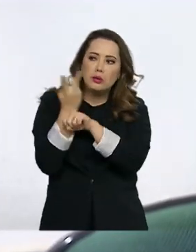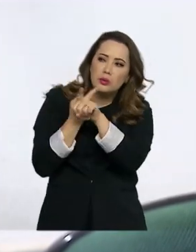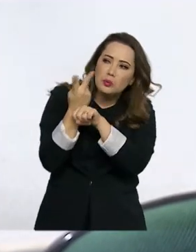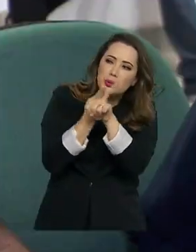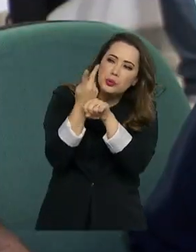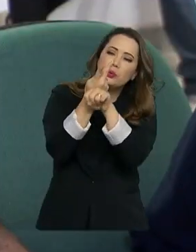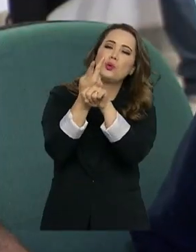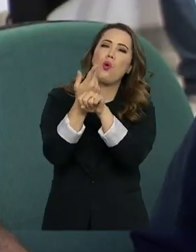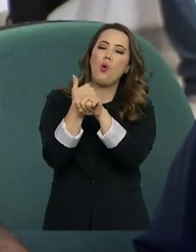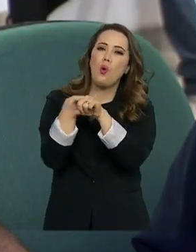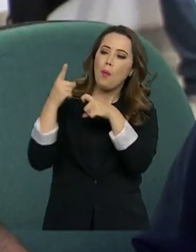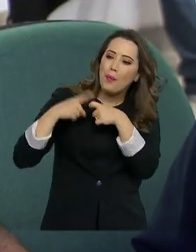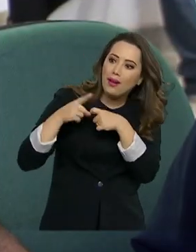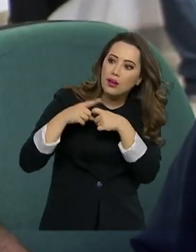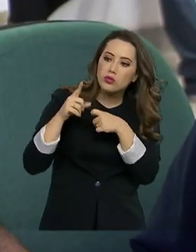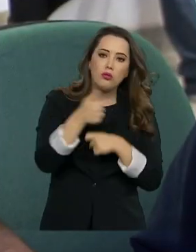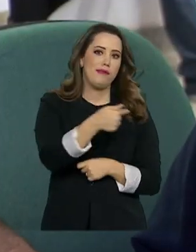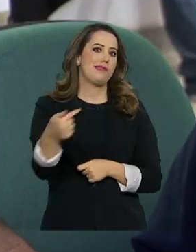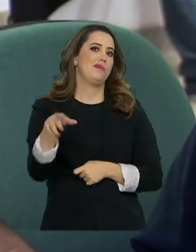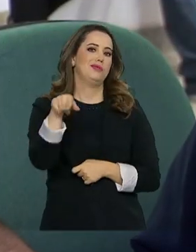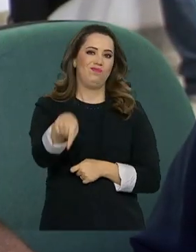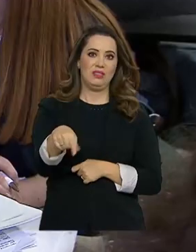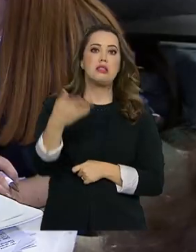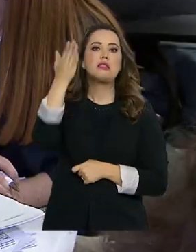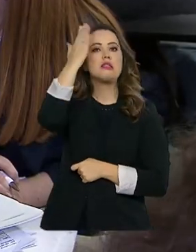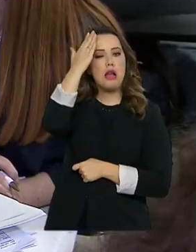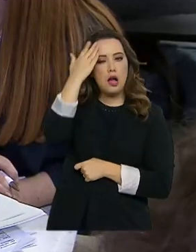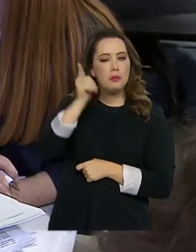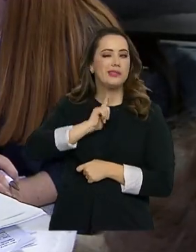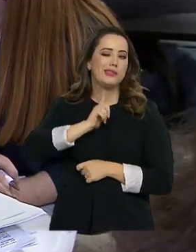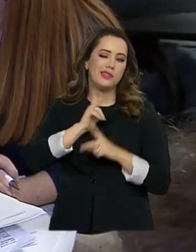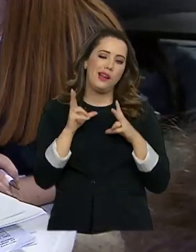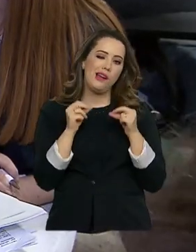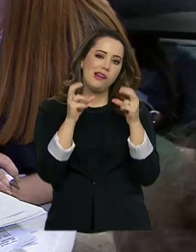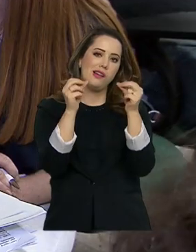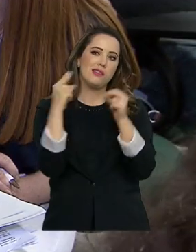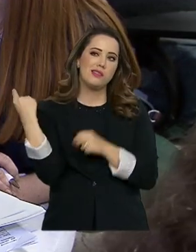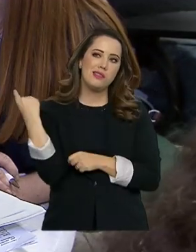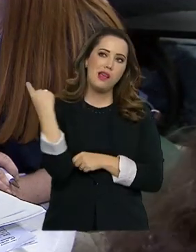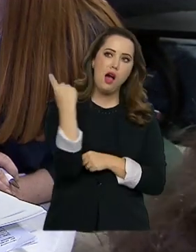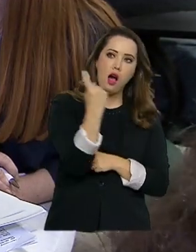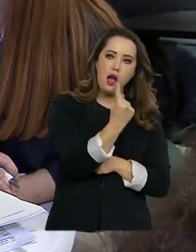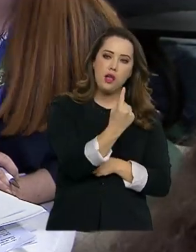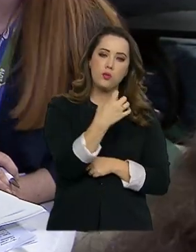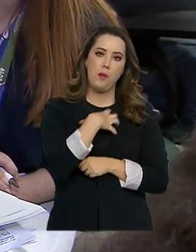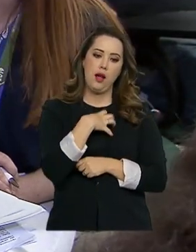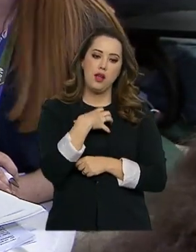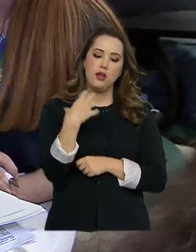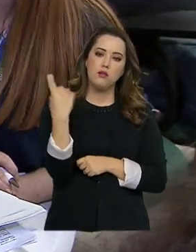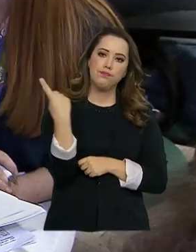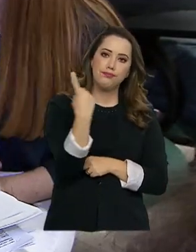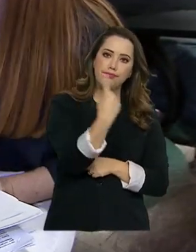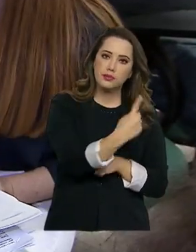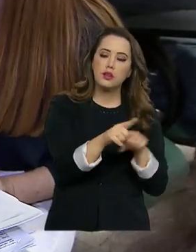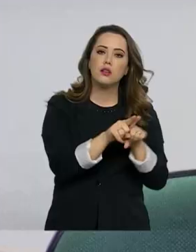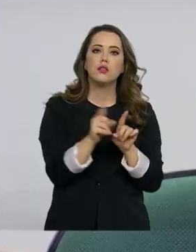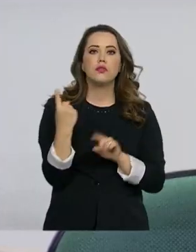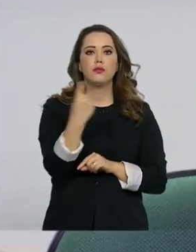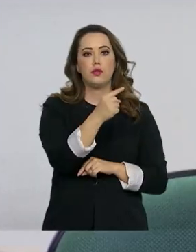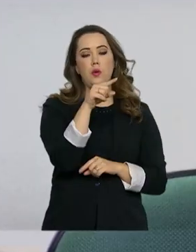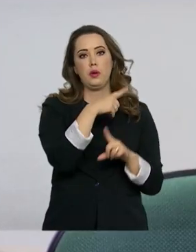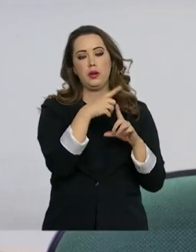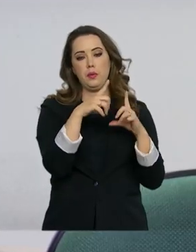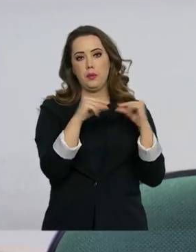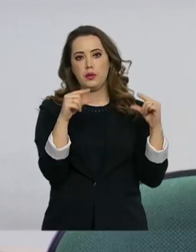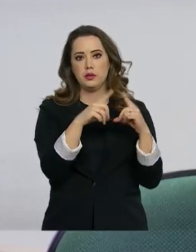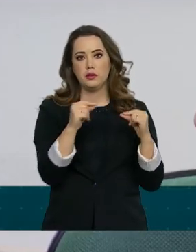semana e recebeu um diagnóstico de câncer deixou sua cidade na bahia e veio se tratar no hospital universitário com a